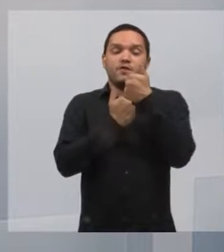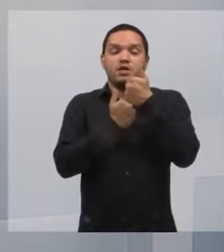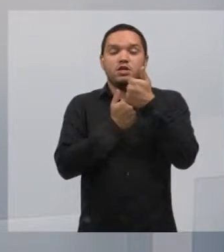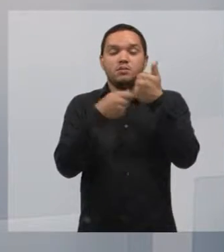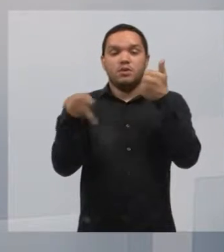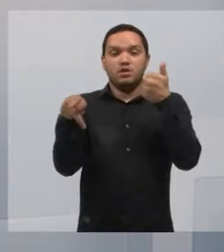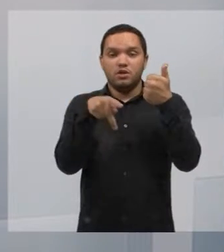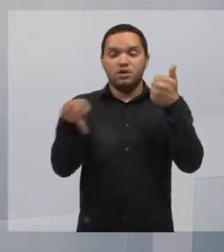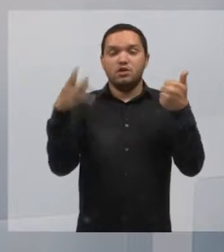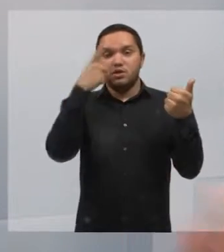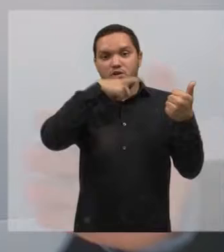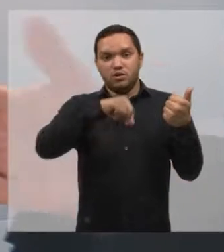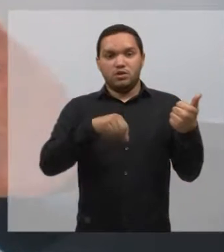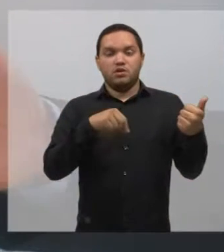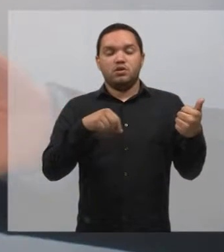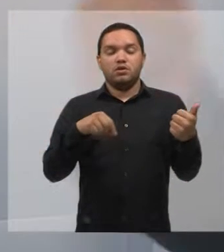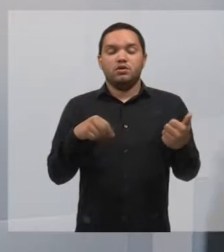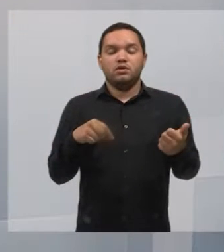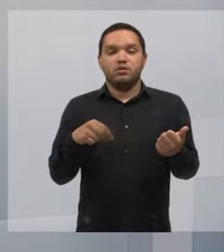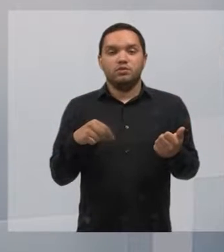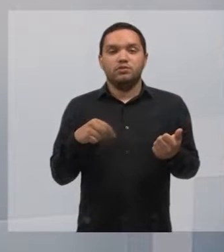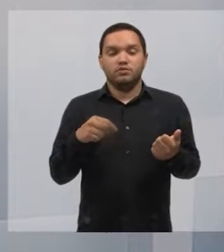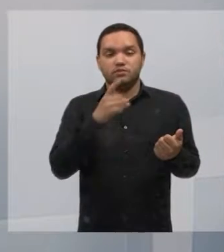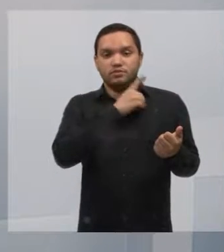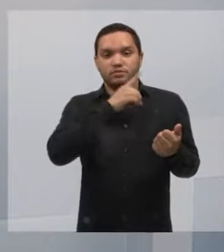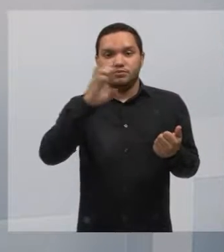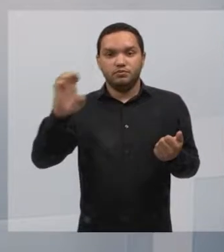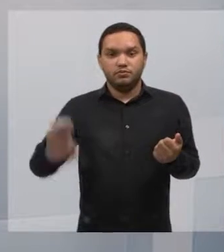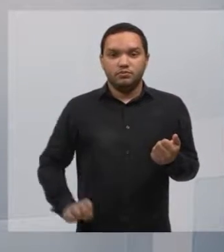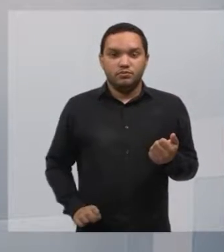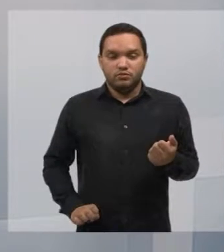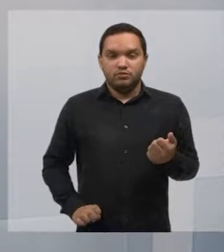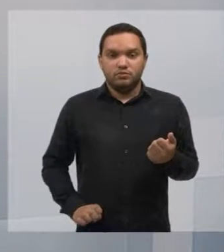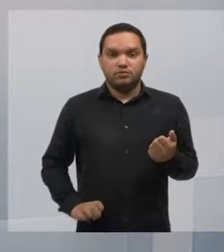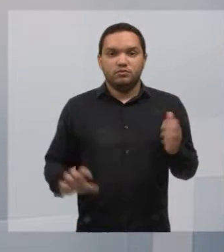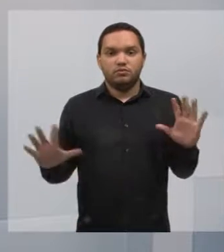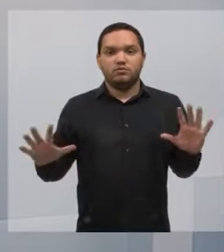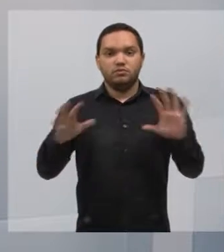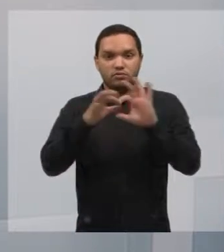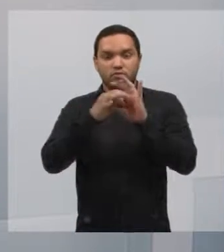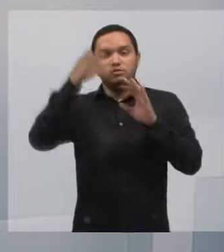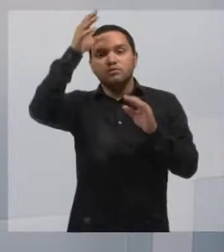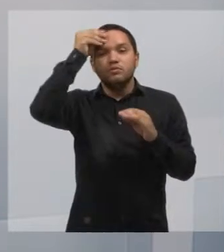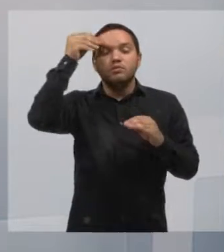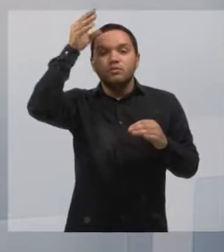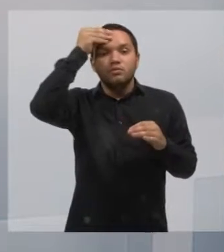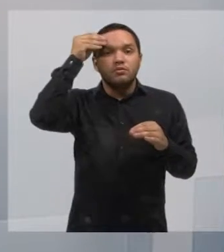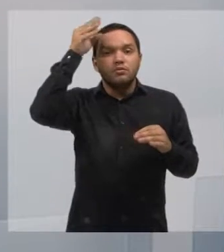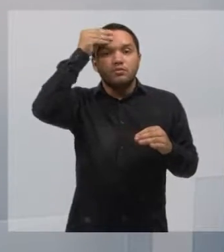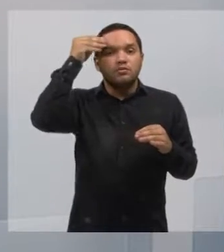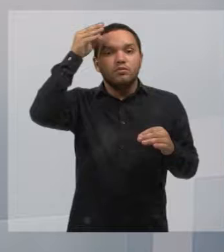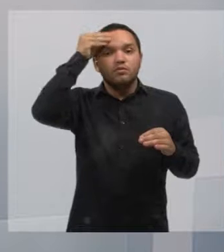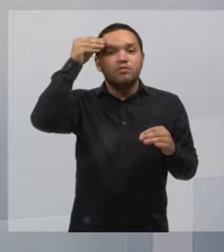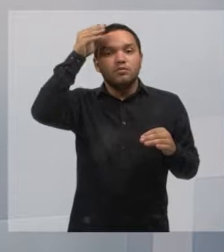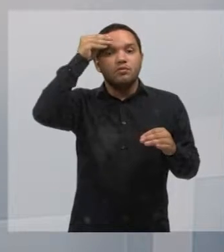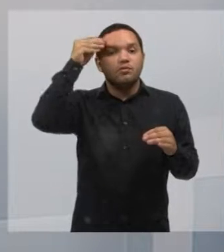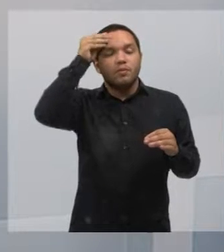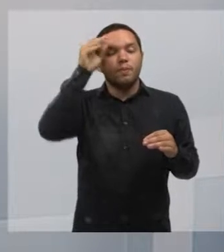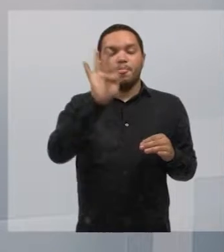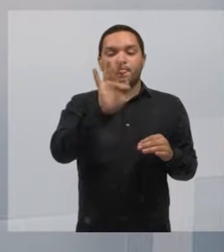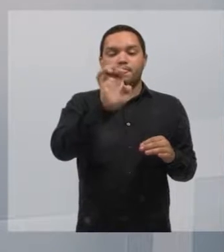vice-presidente o deputado ligado a Camilo Santana, né, que é Fernando